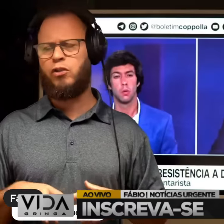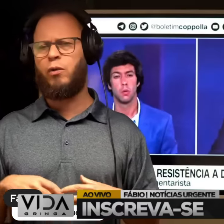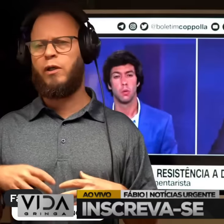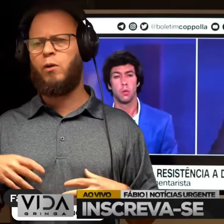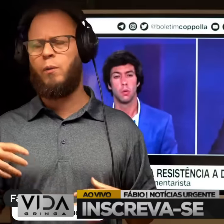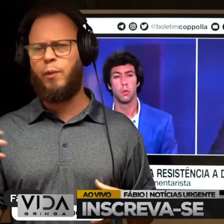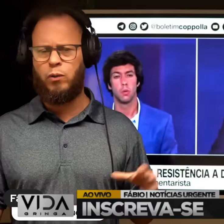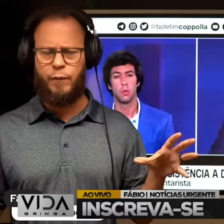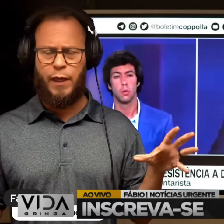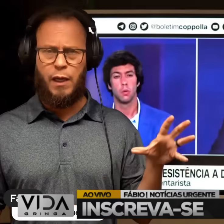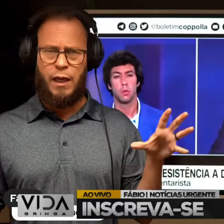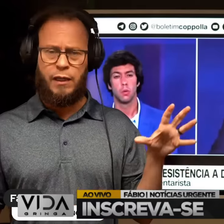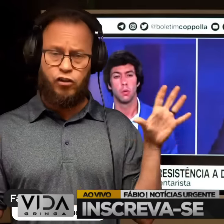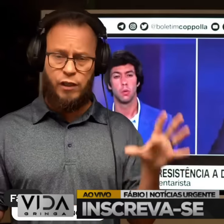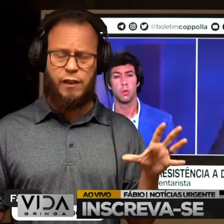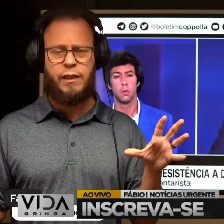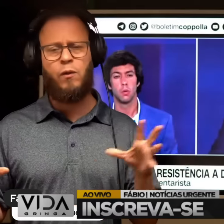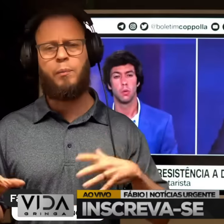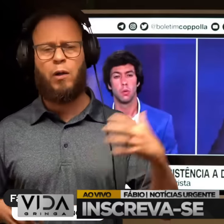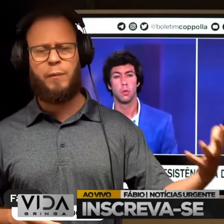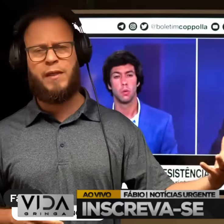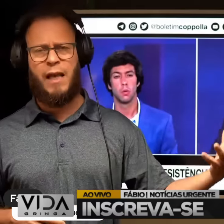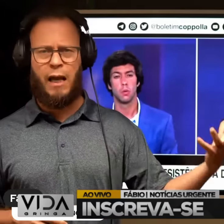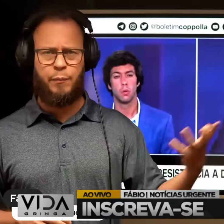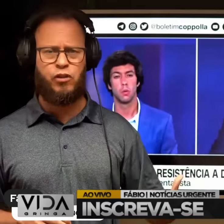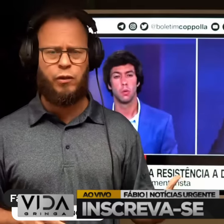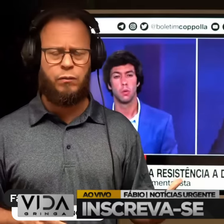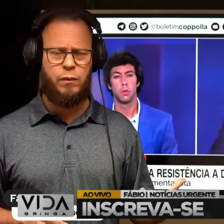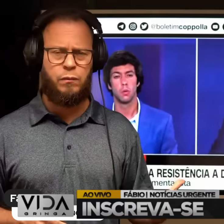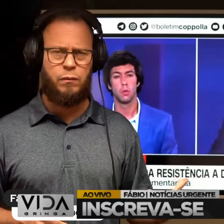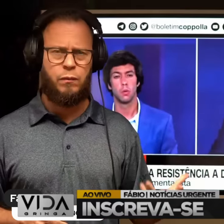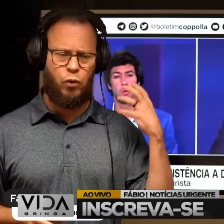Lula escolheu o Paulo Gonet. Dizem que o Paulo vai passar rapidinho, todo mundo